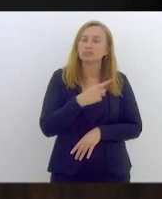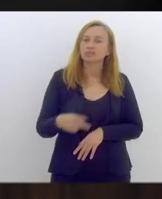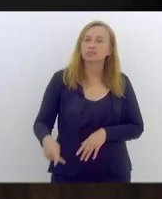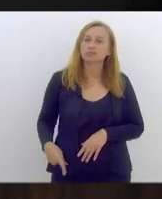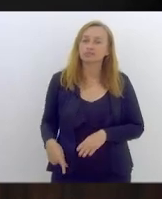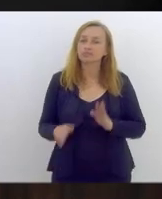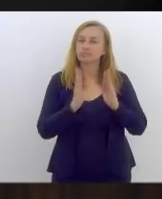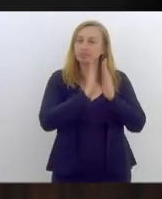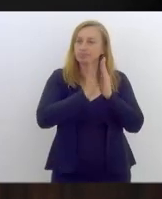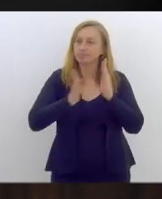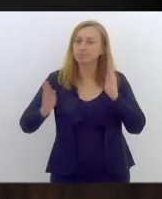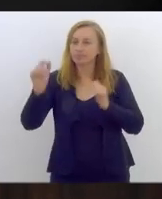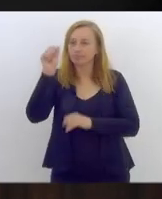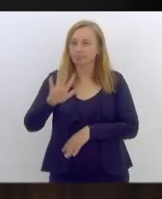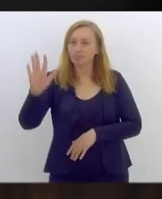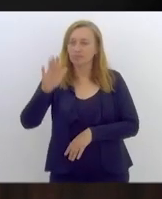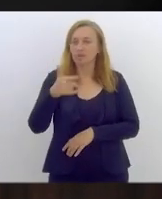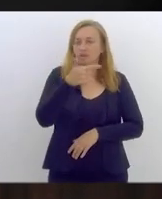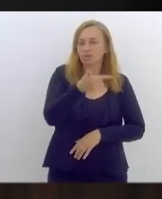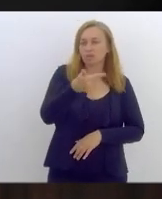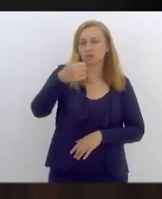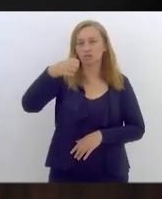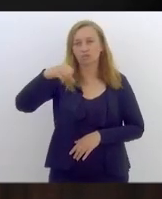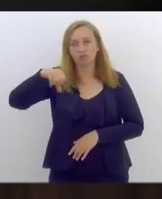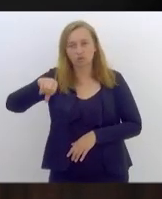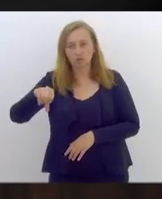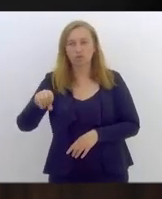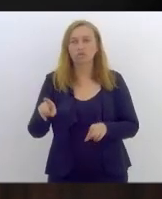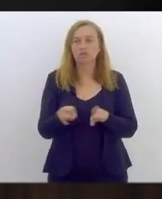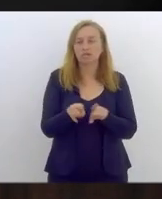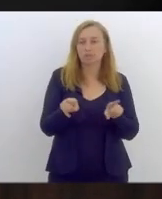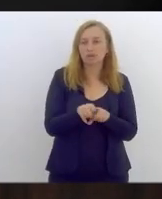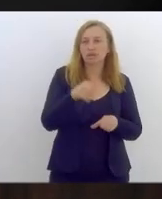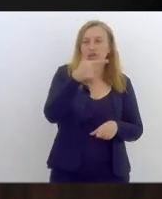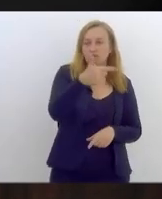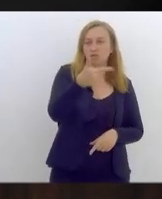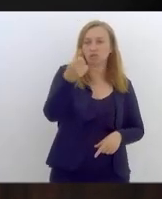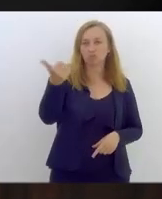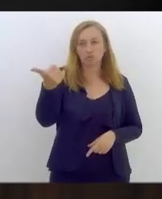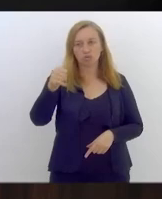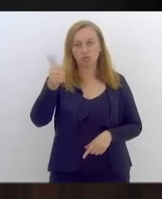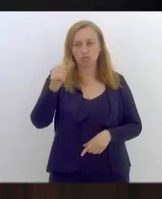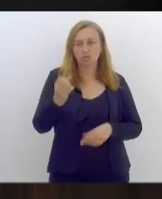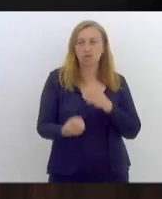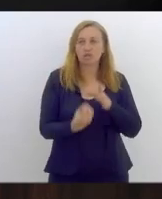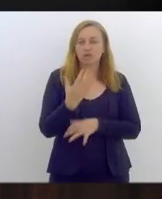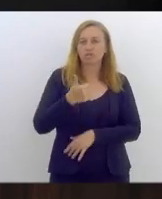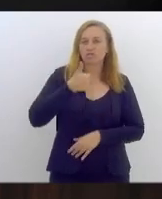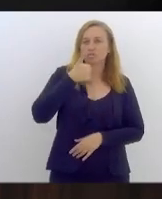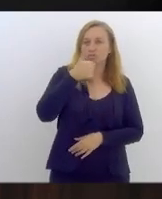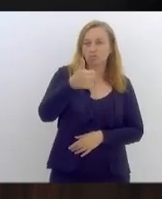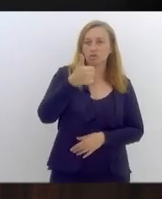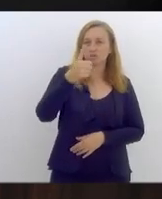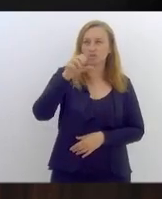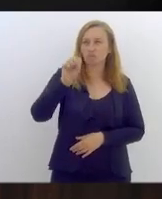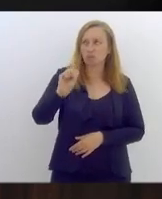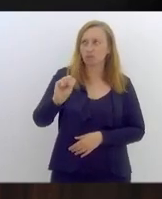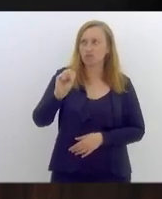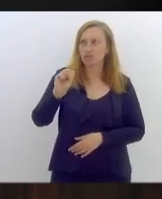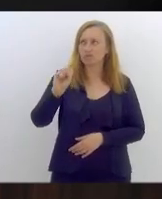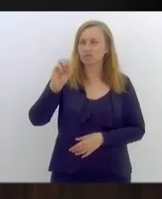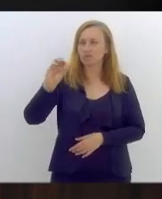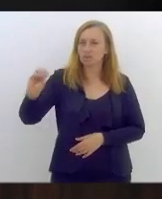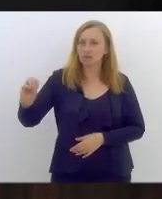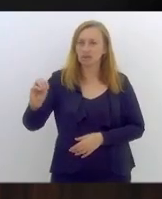Biblioteca Nacional em 2009 e 2011, construiu 1.800